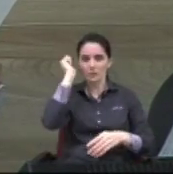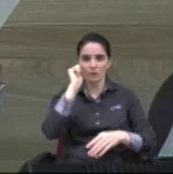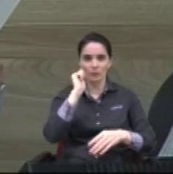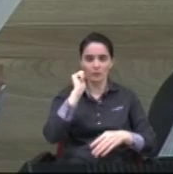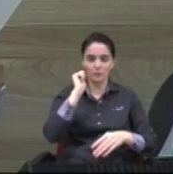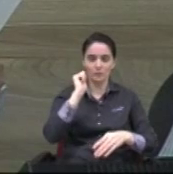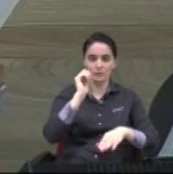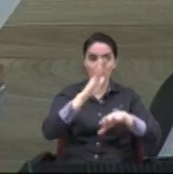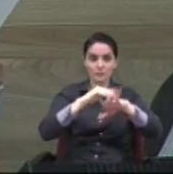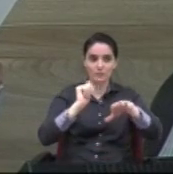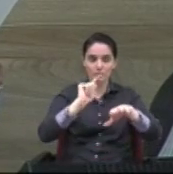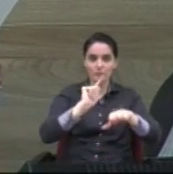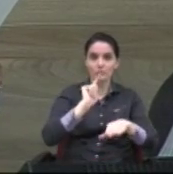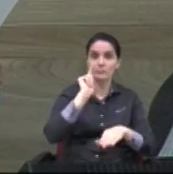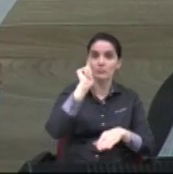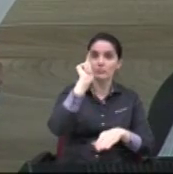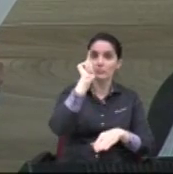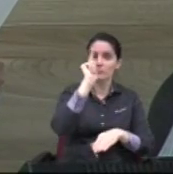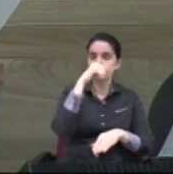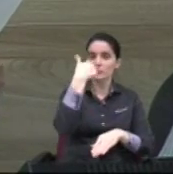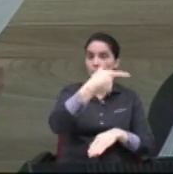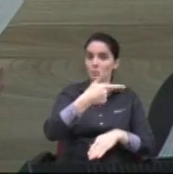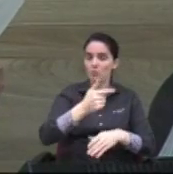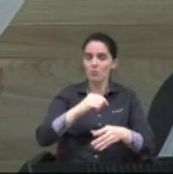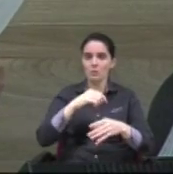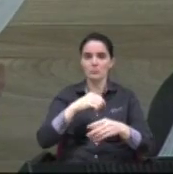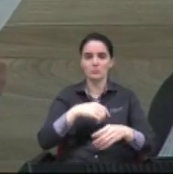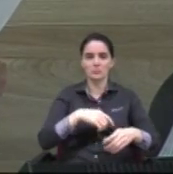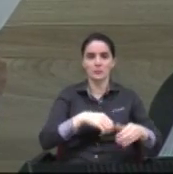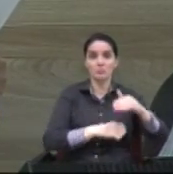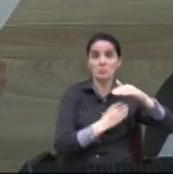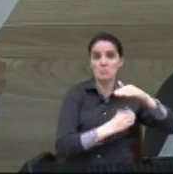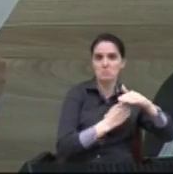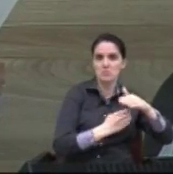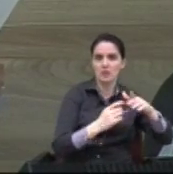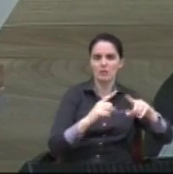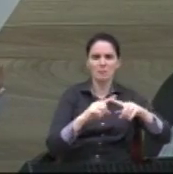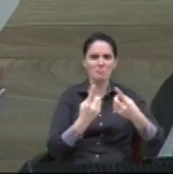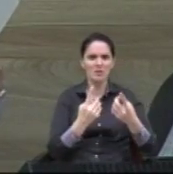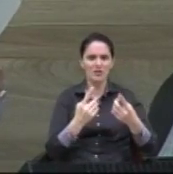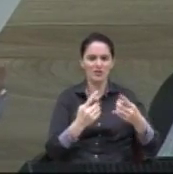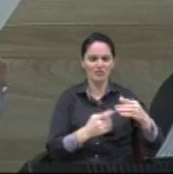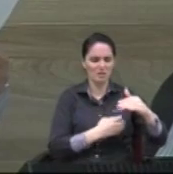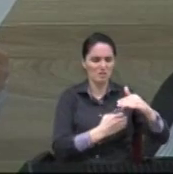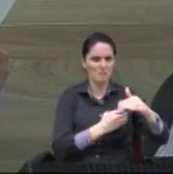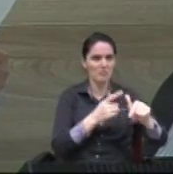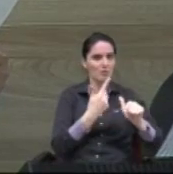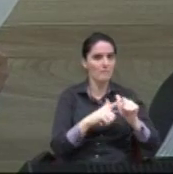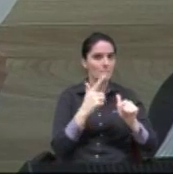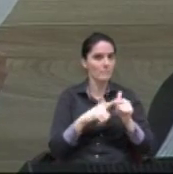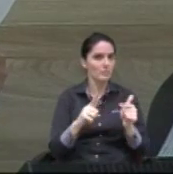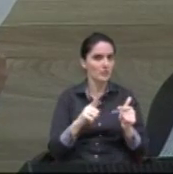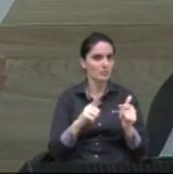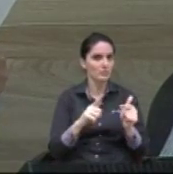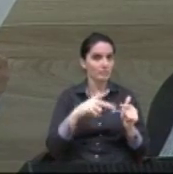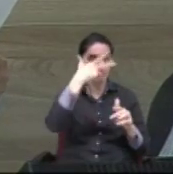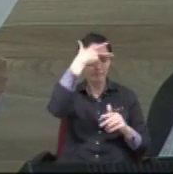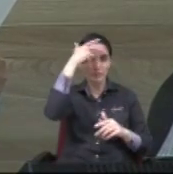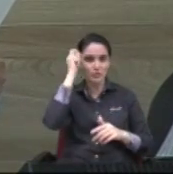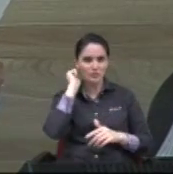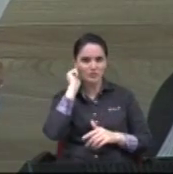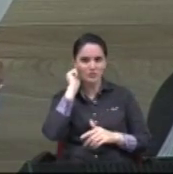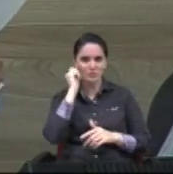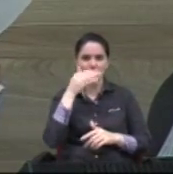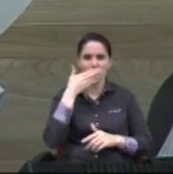foi paralisada devido aos problemas com a empreiteira, sendo que a Prefeitura de Limeira solicitou a denúncia